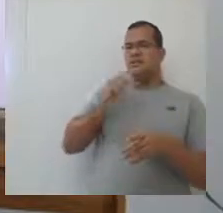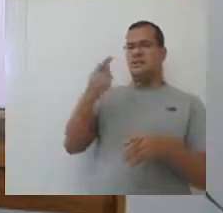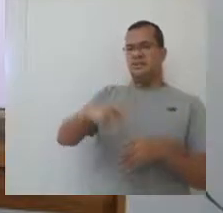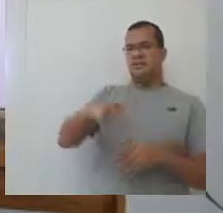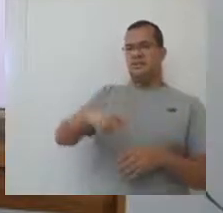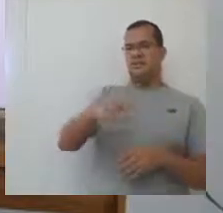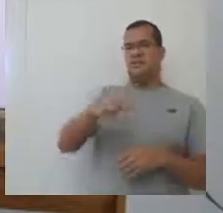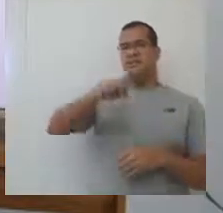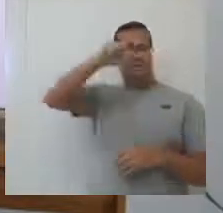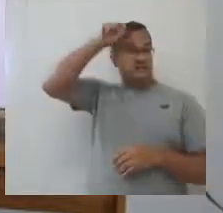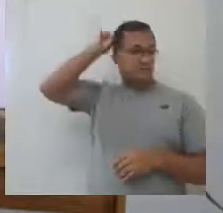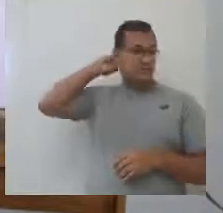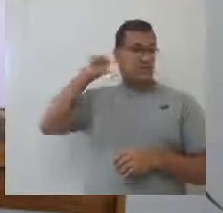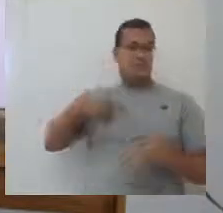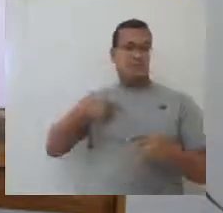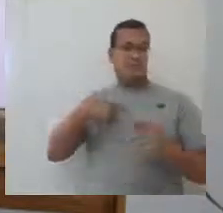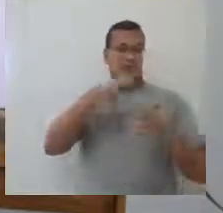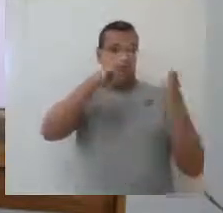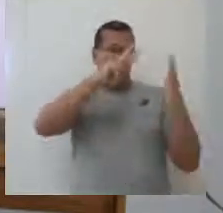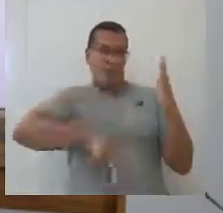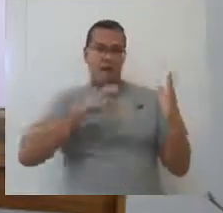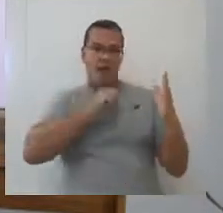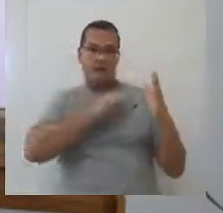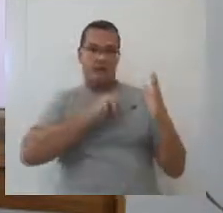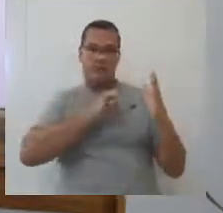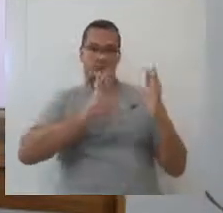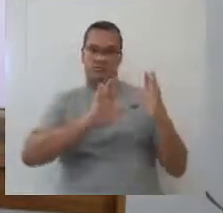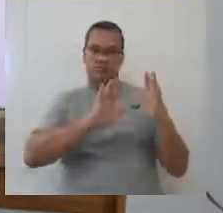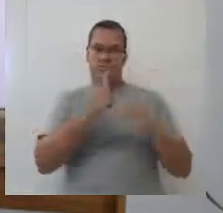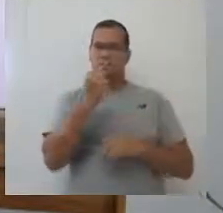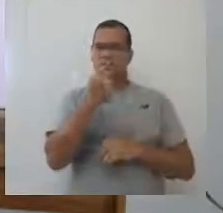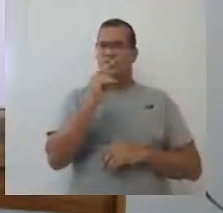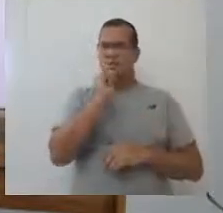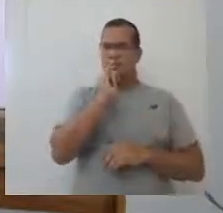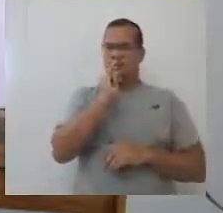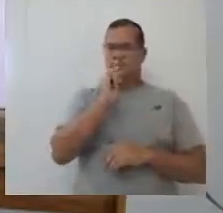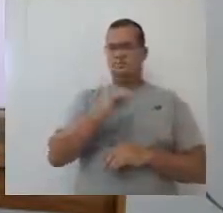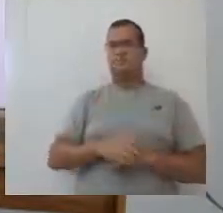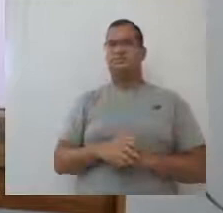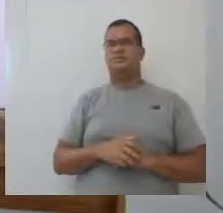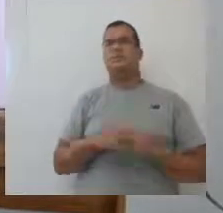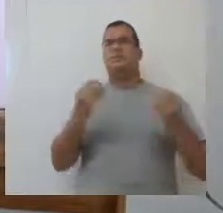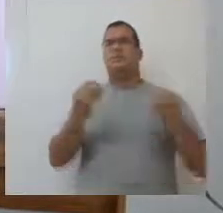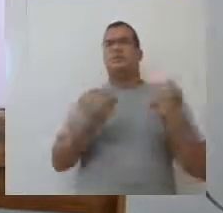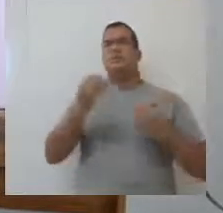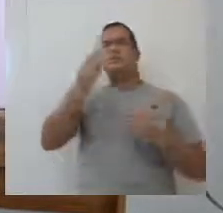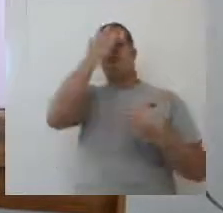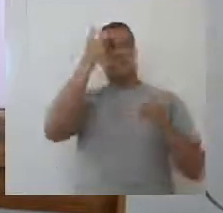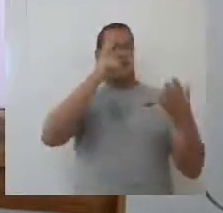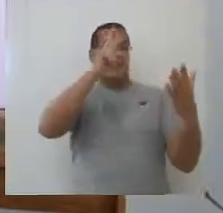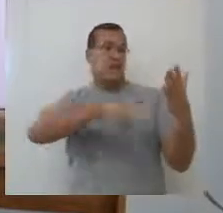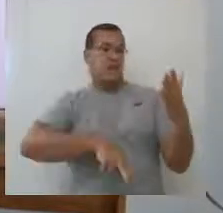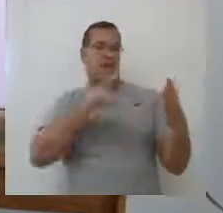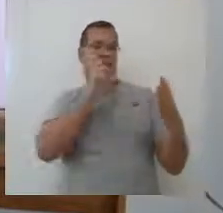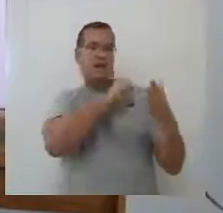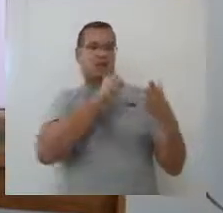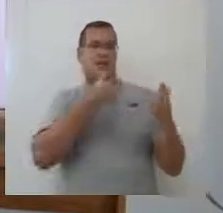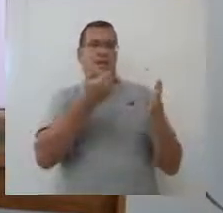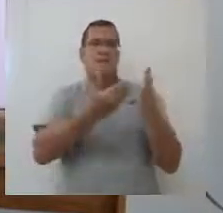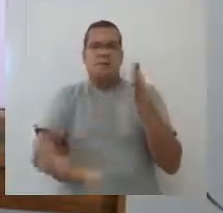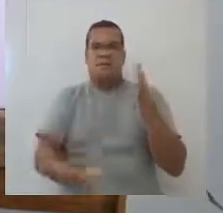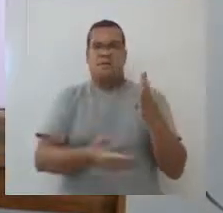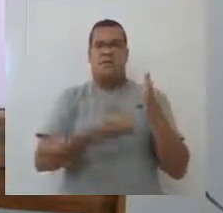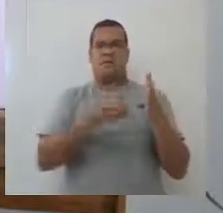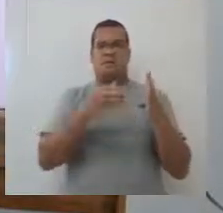teve muita gente que errou porque lê rápido. Vê esse exemplo aqui. Como vocês... Quando a pessoa lê rápido, é incrível como a pessoa perde isso